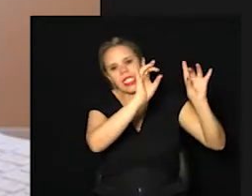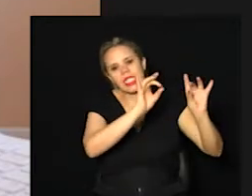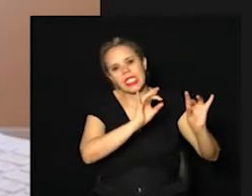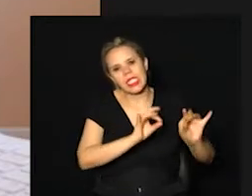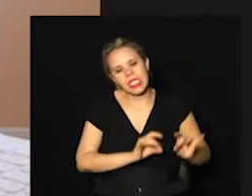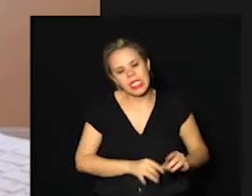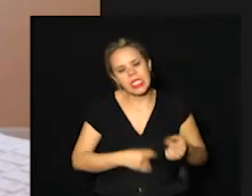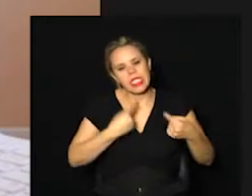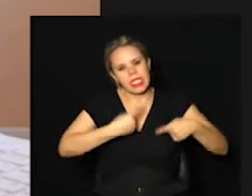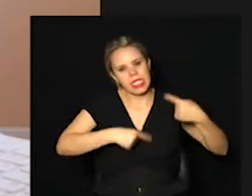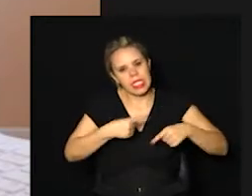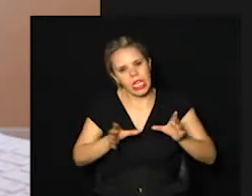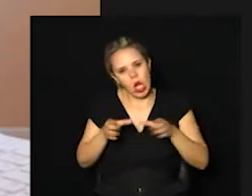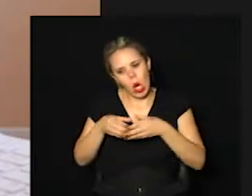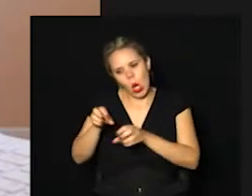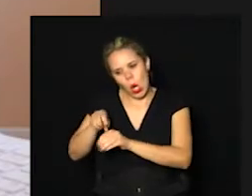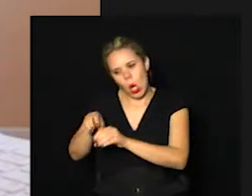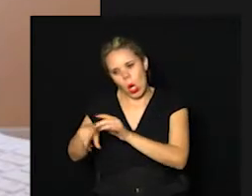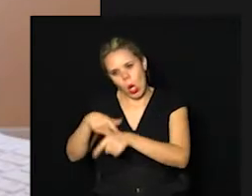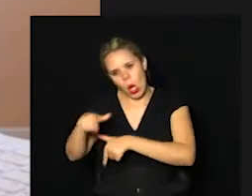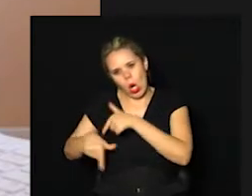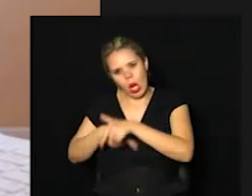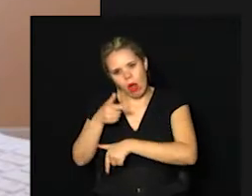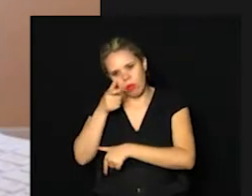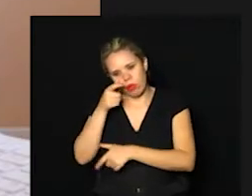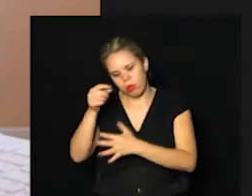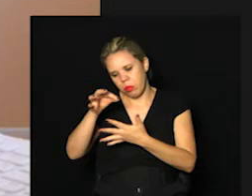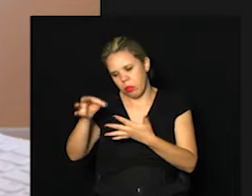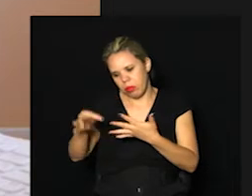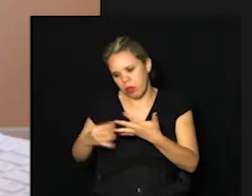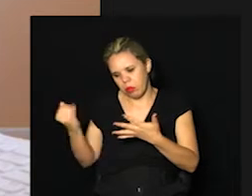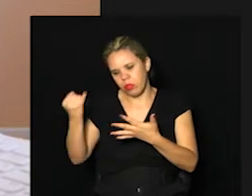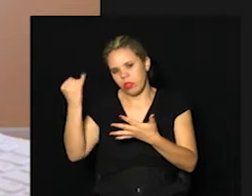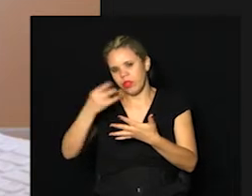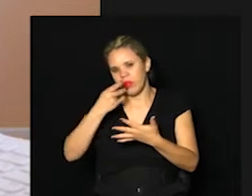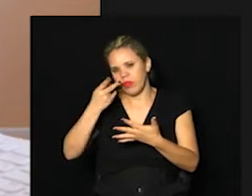discutido na Comissão de Educação e algumas observações